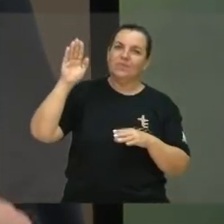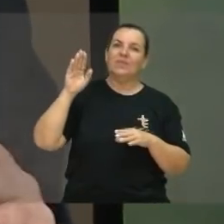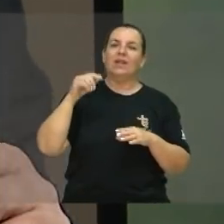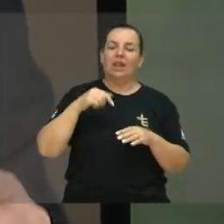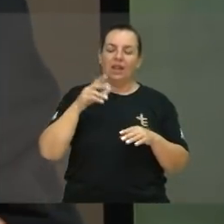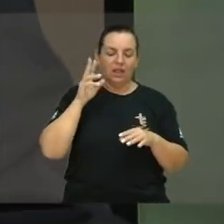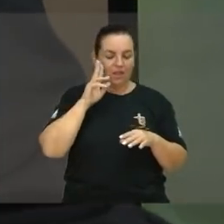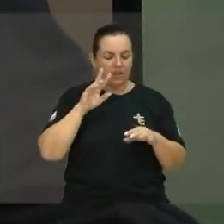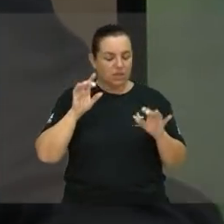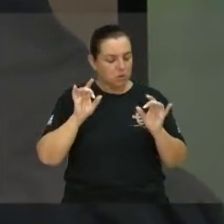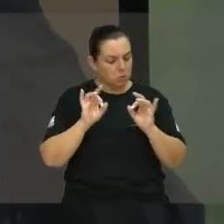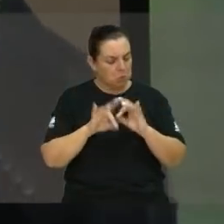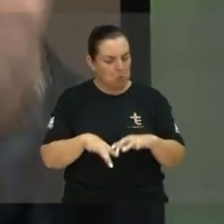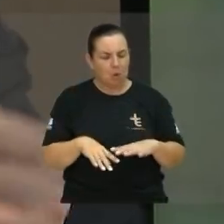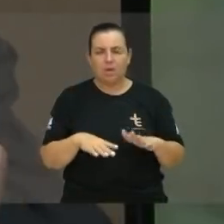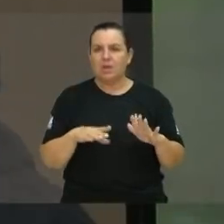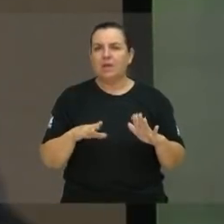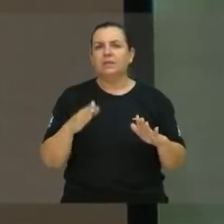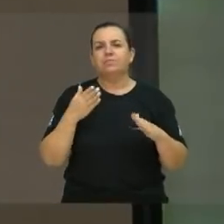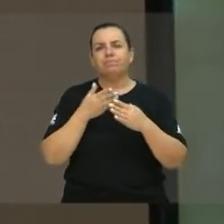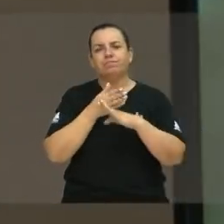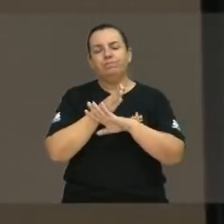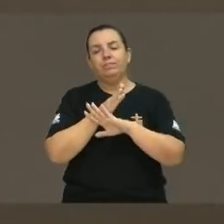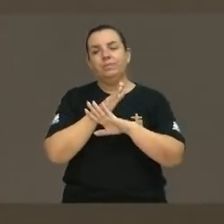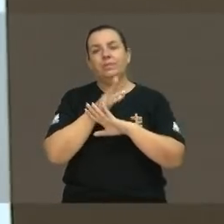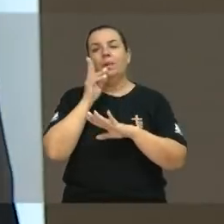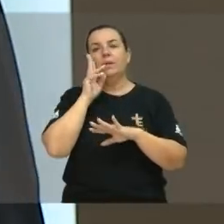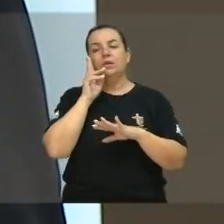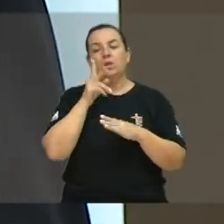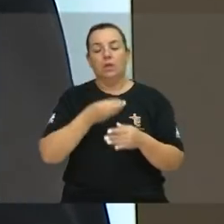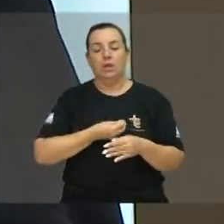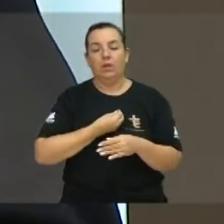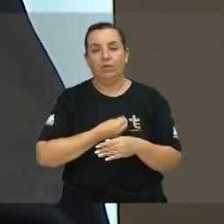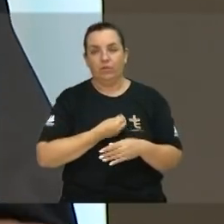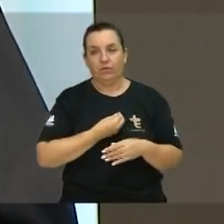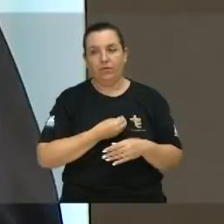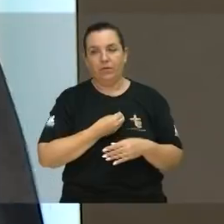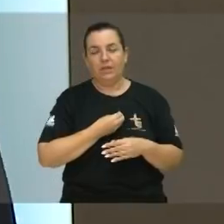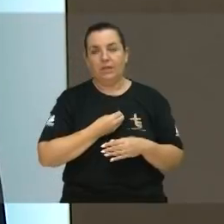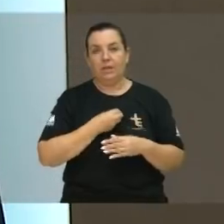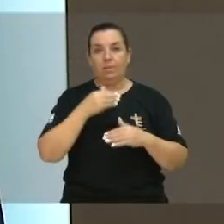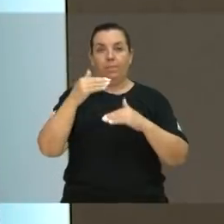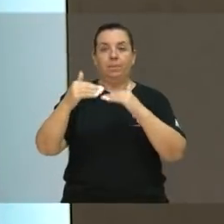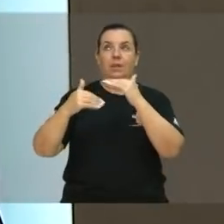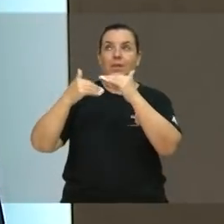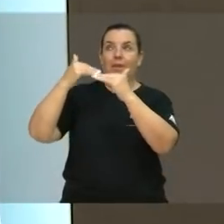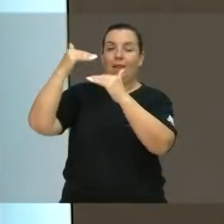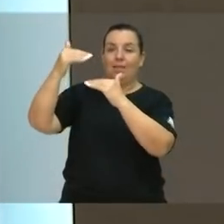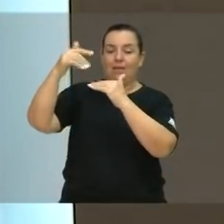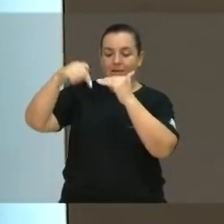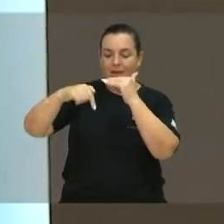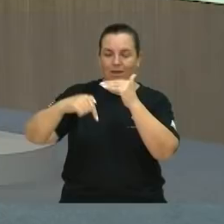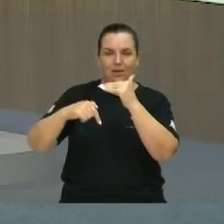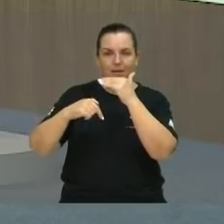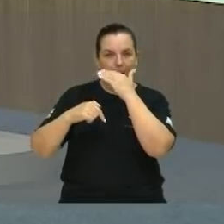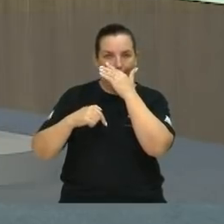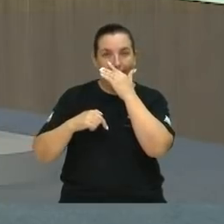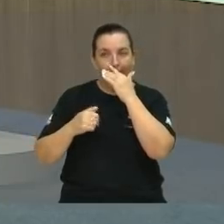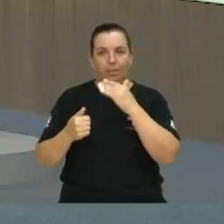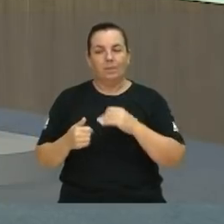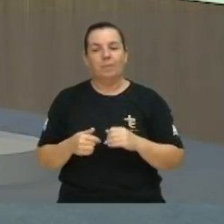e partir para a história ea vida para além desta